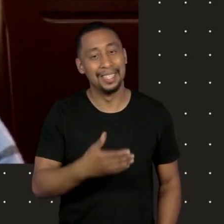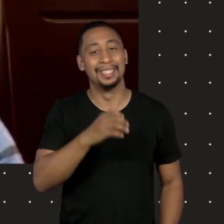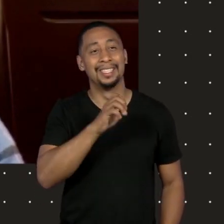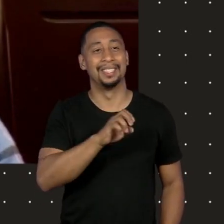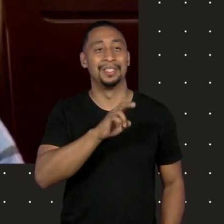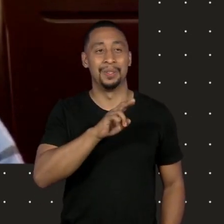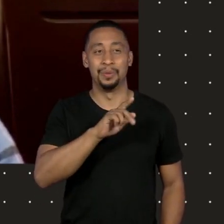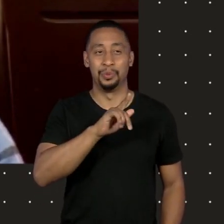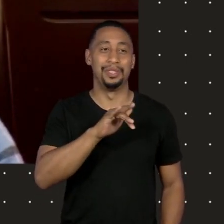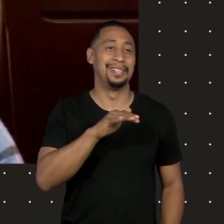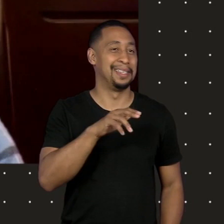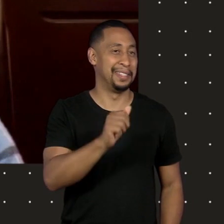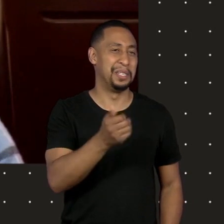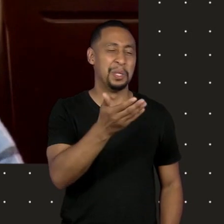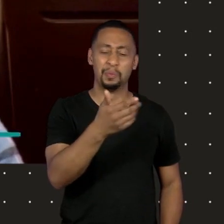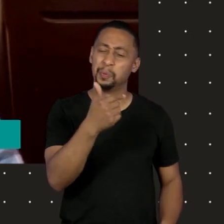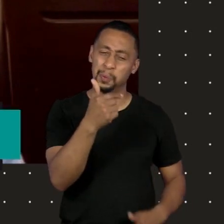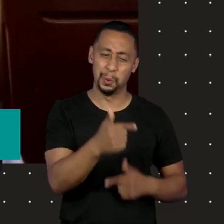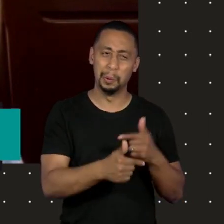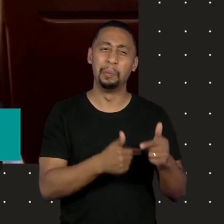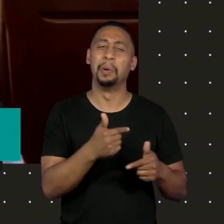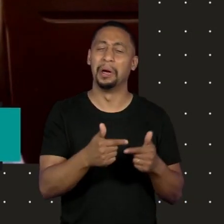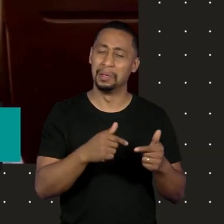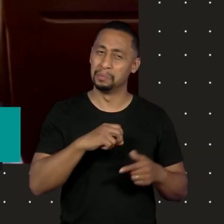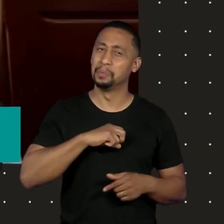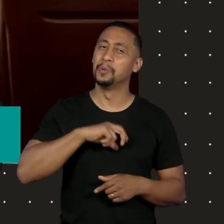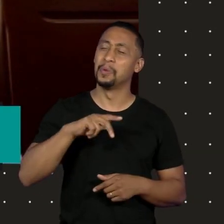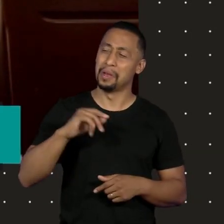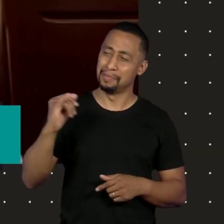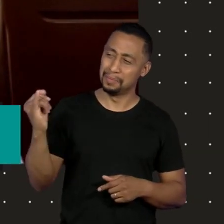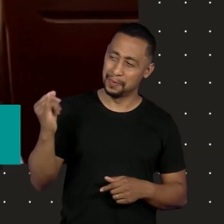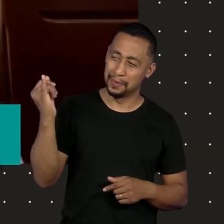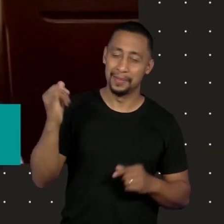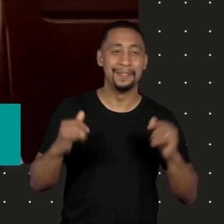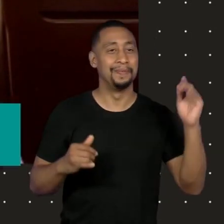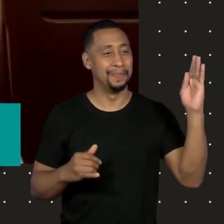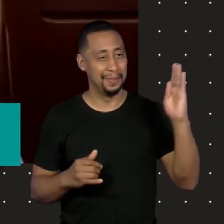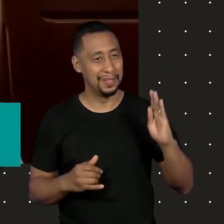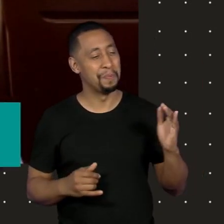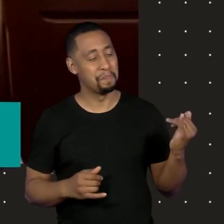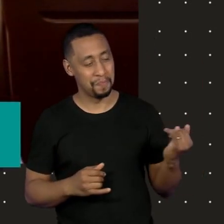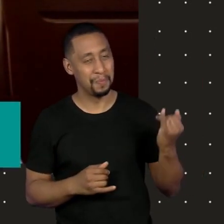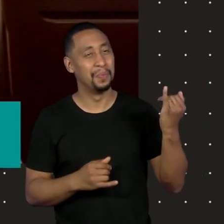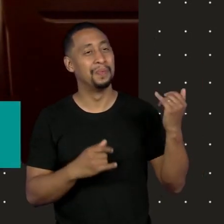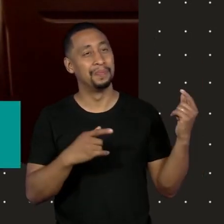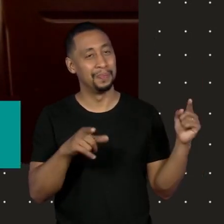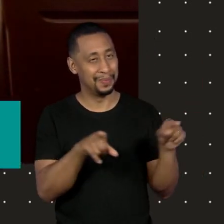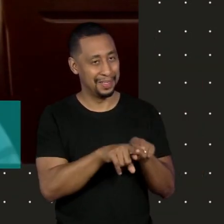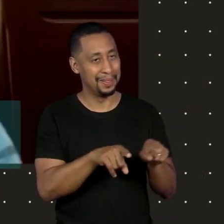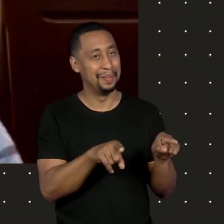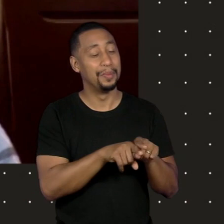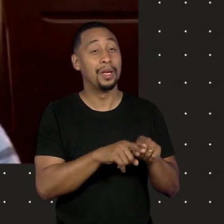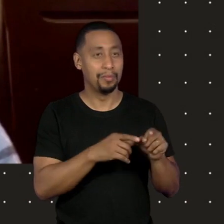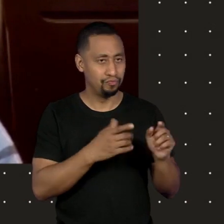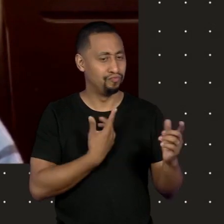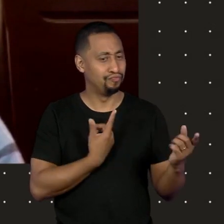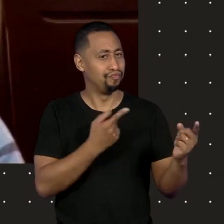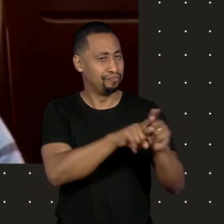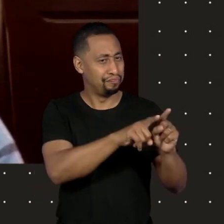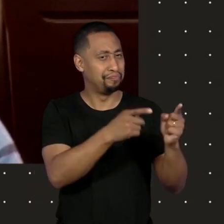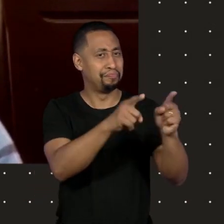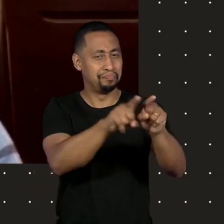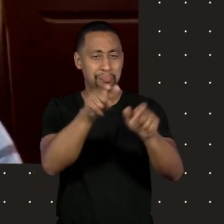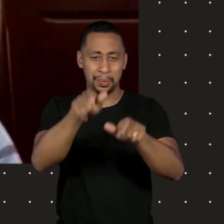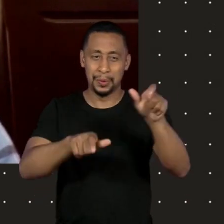que tem um trabalho importante em Portugal e também no Brasil, com encontros com vários artistas de peso da nossa música.